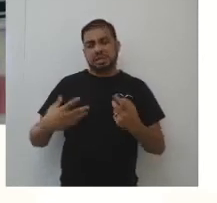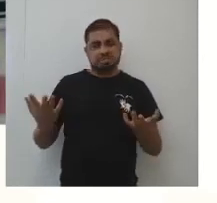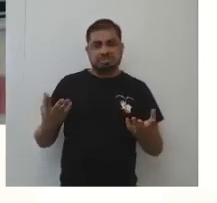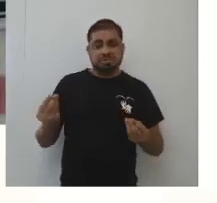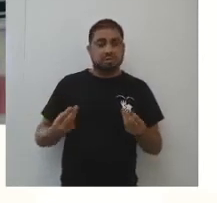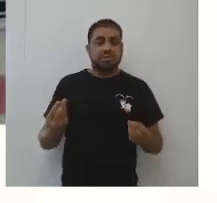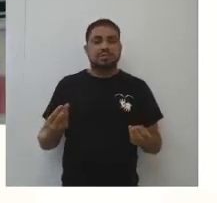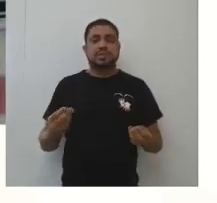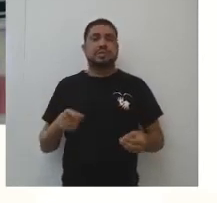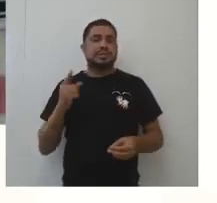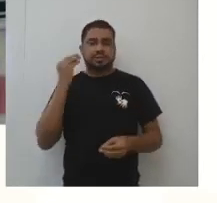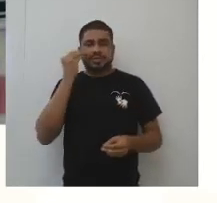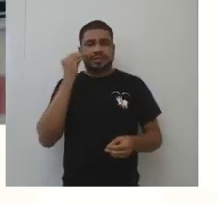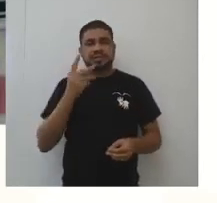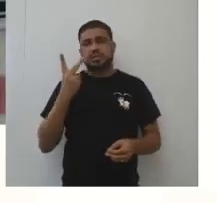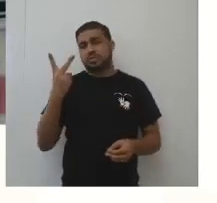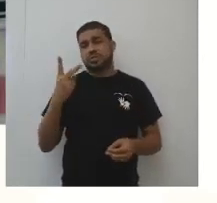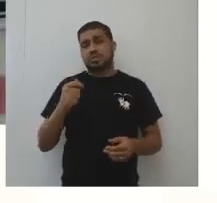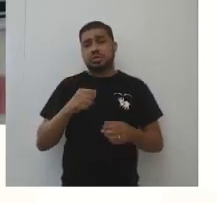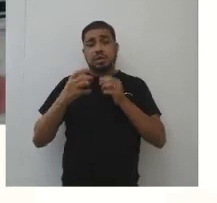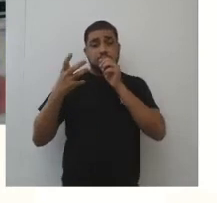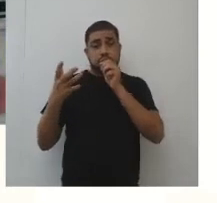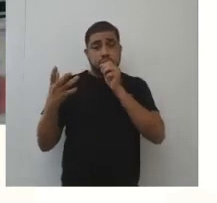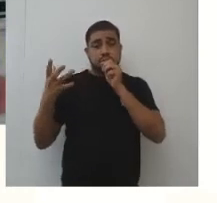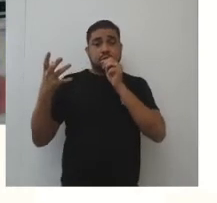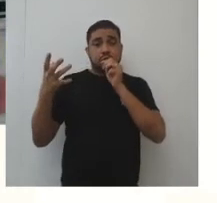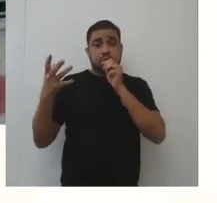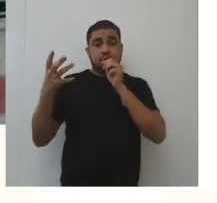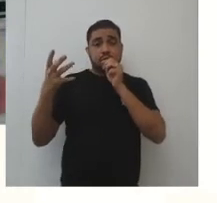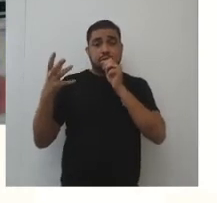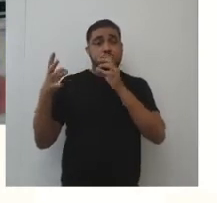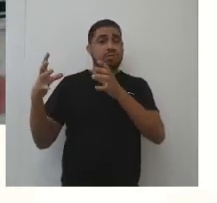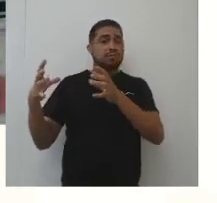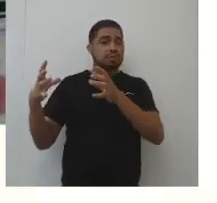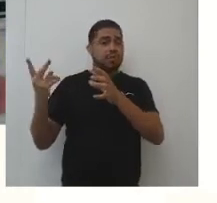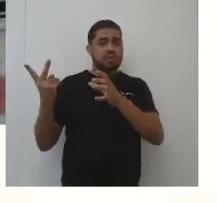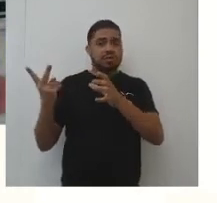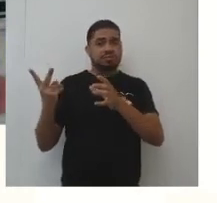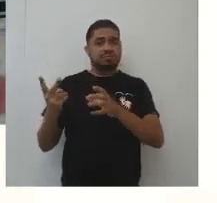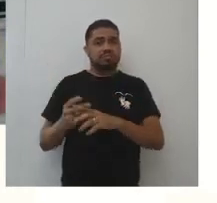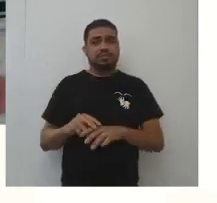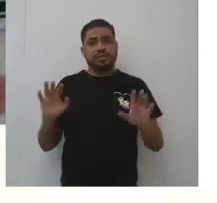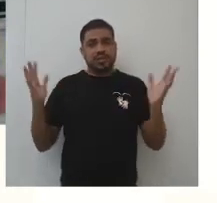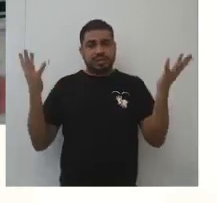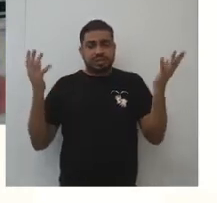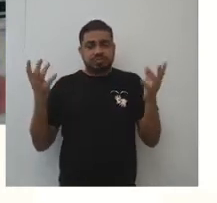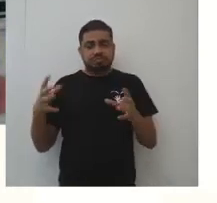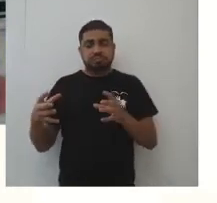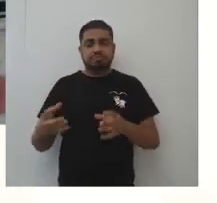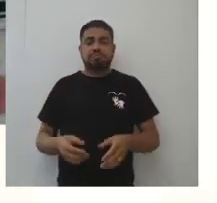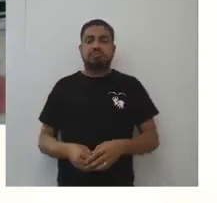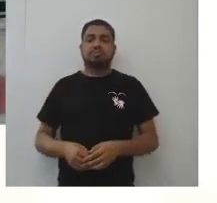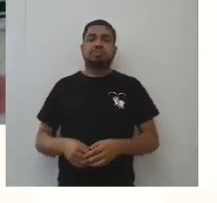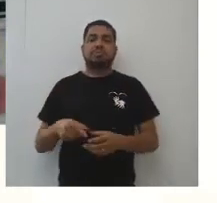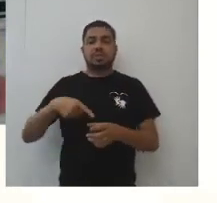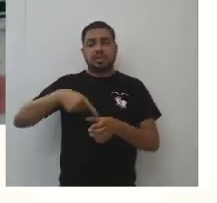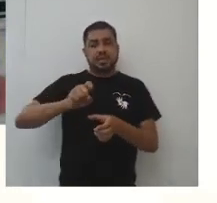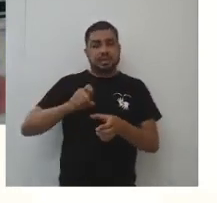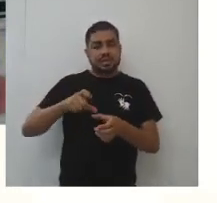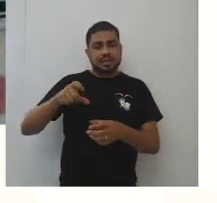simples. É você ter duas bexigas, duas bolas de aniversário, uma latinha de